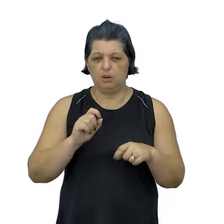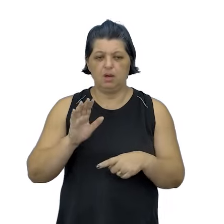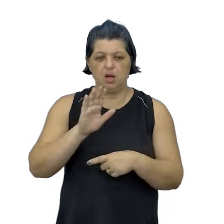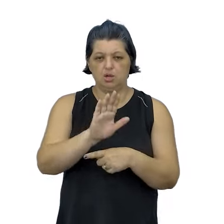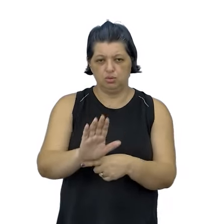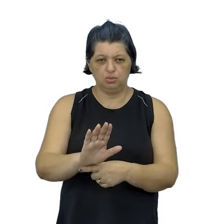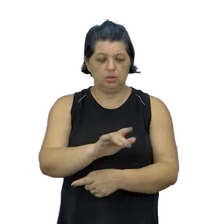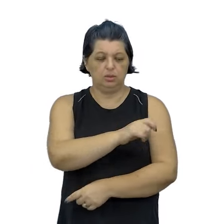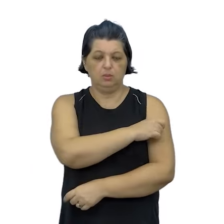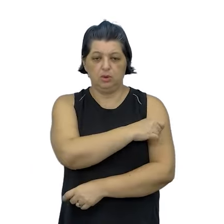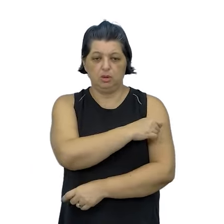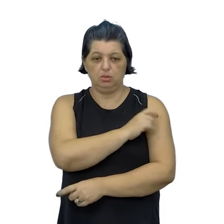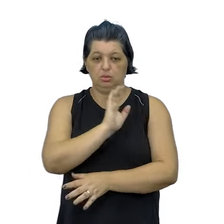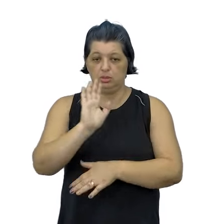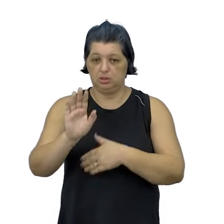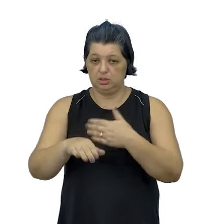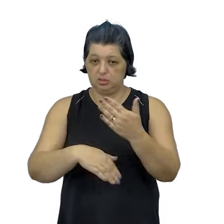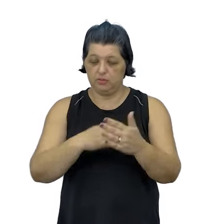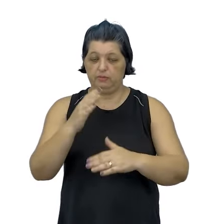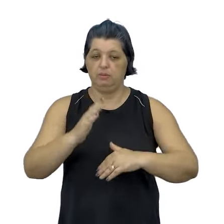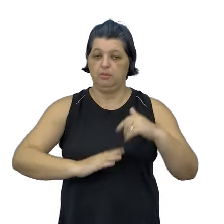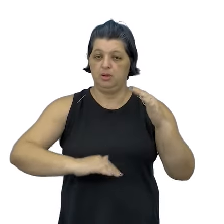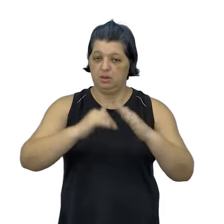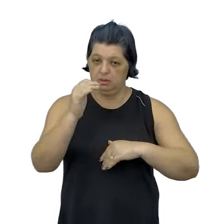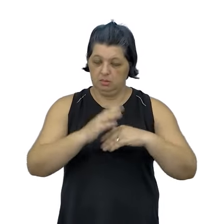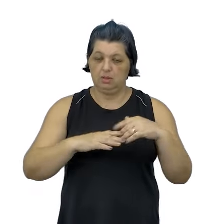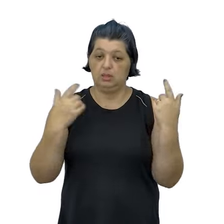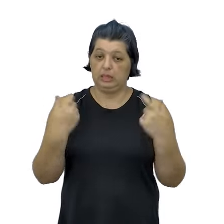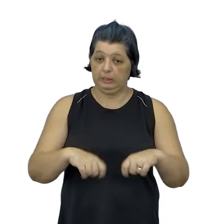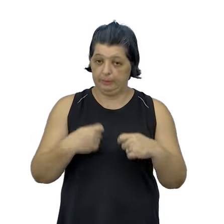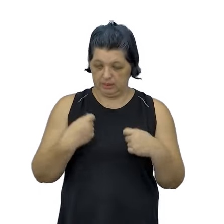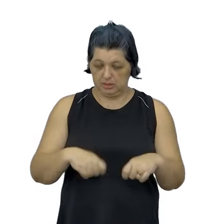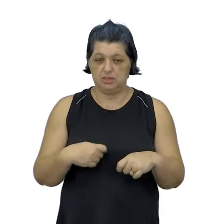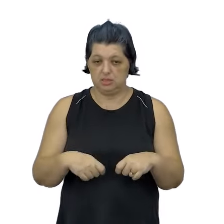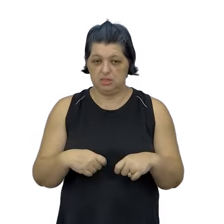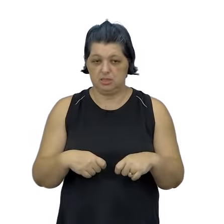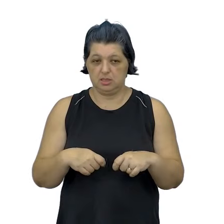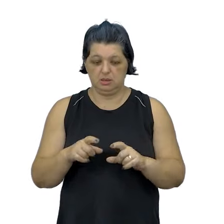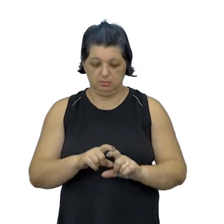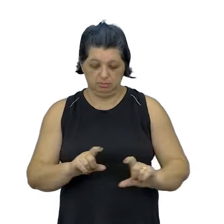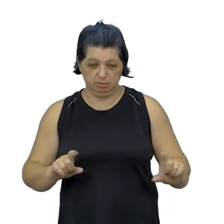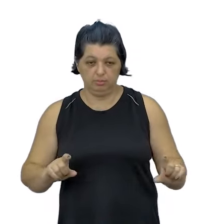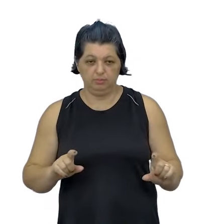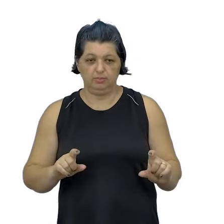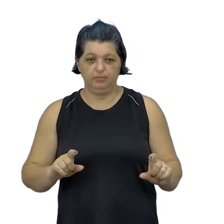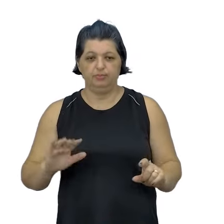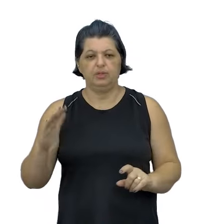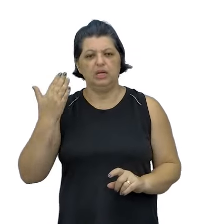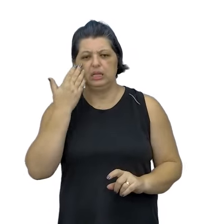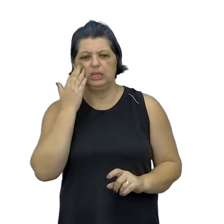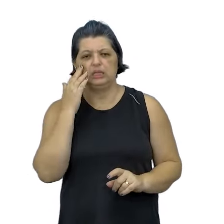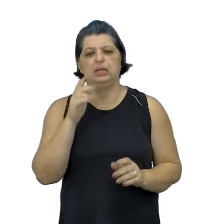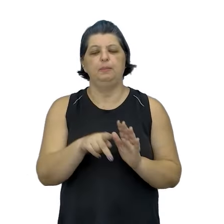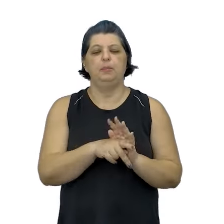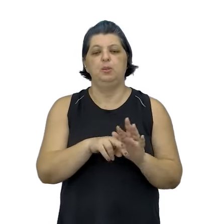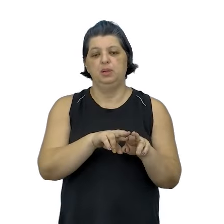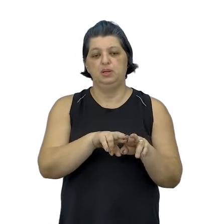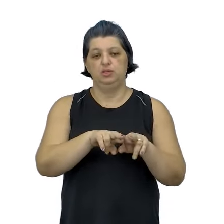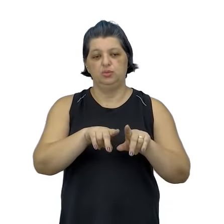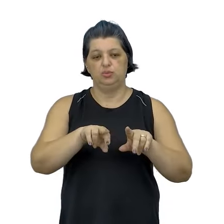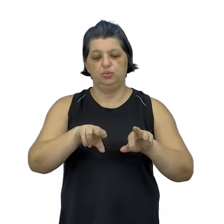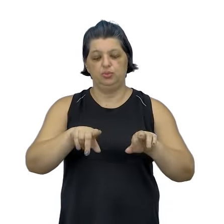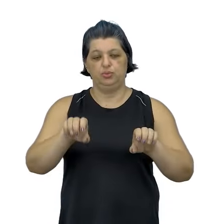meu aluno desenvolva a habilidade essencial que está ali embaixo no slide, que é reconhecer o quê? Os diferentes elementos